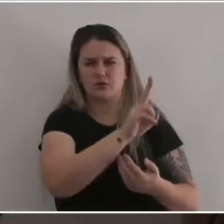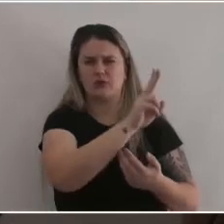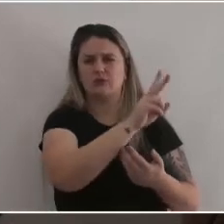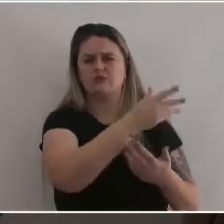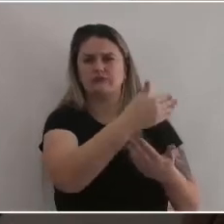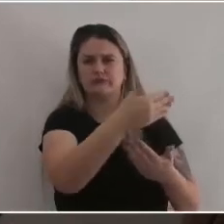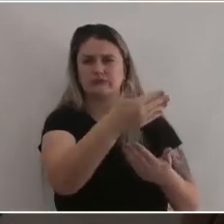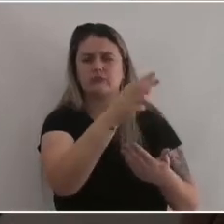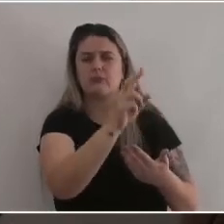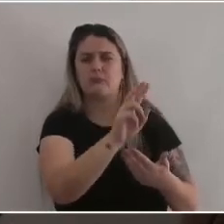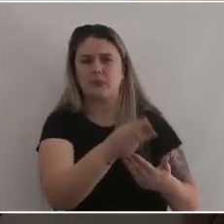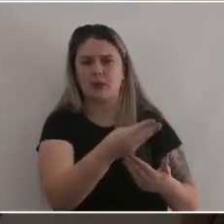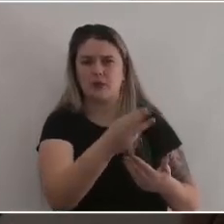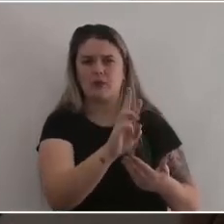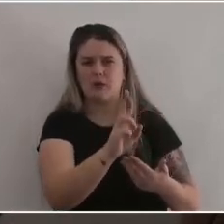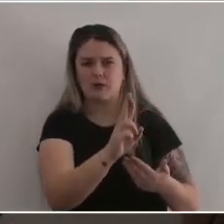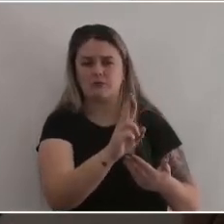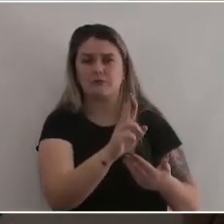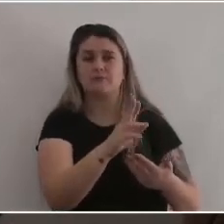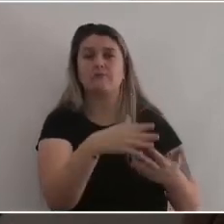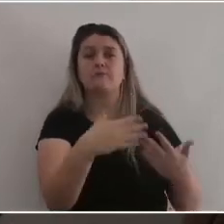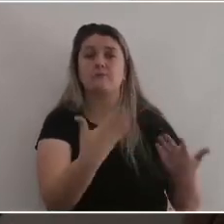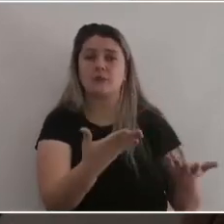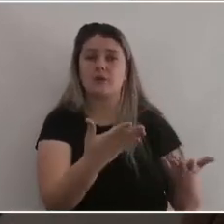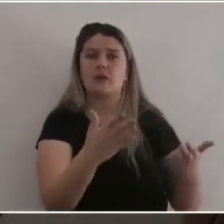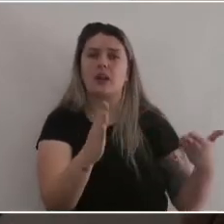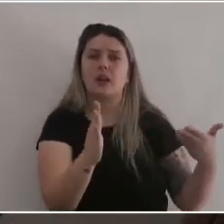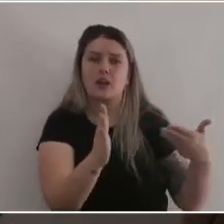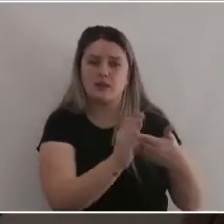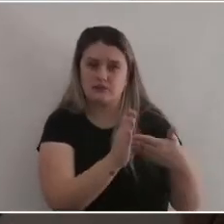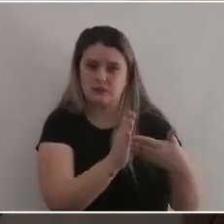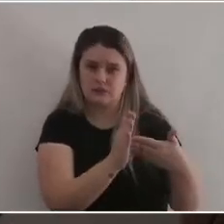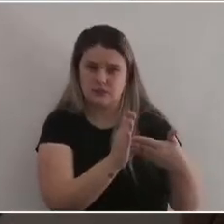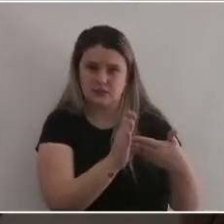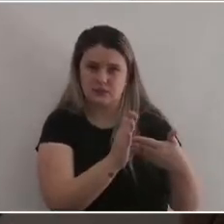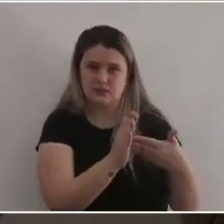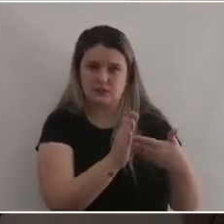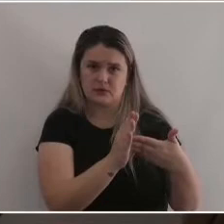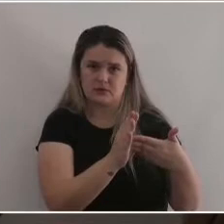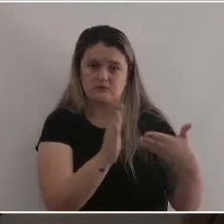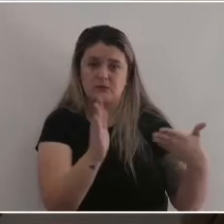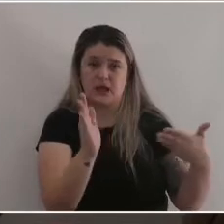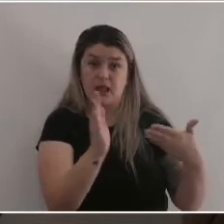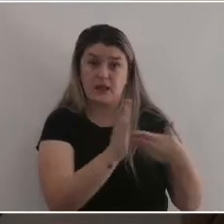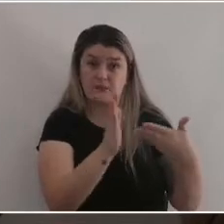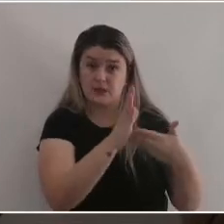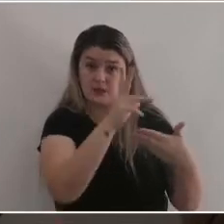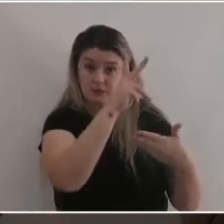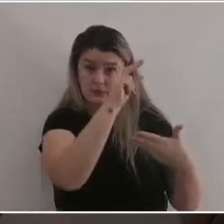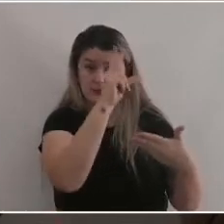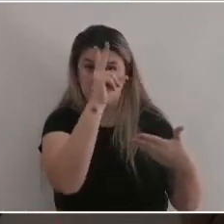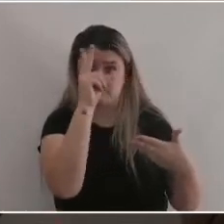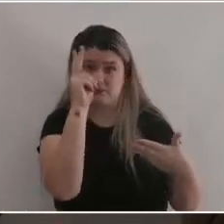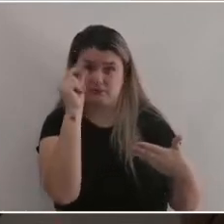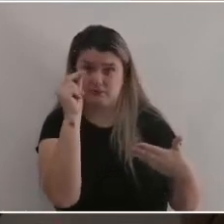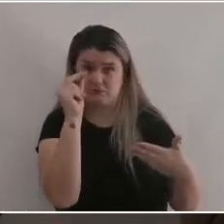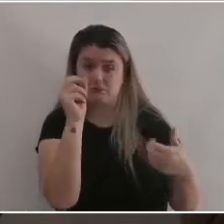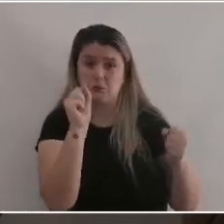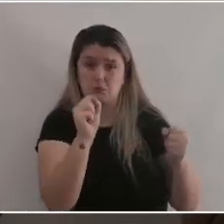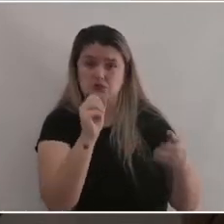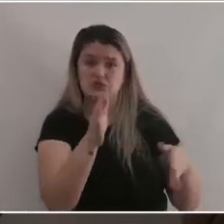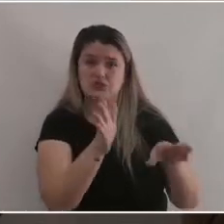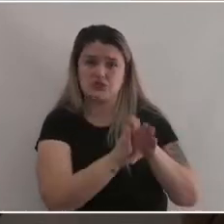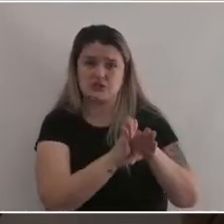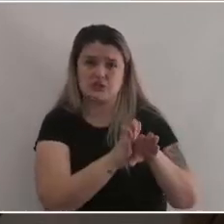166.352.000 reais. Um limite a ser o limite que o executivo pode chegar